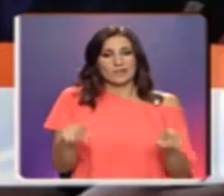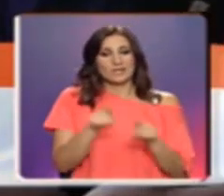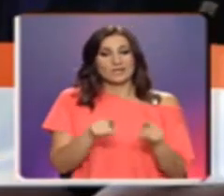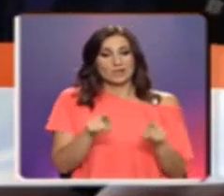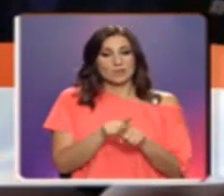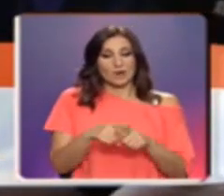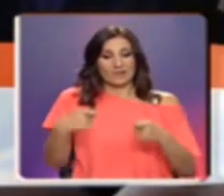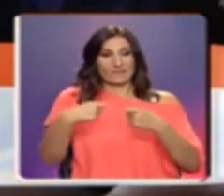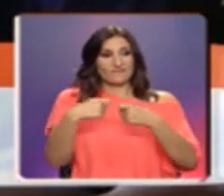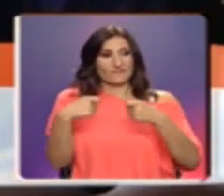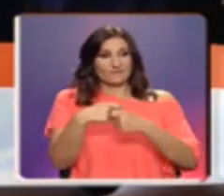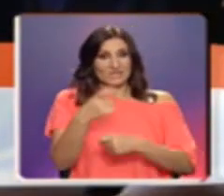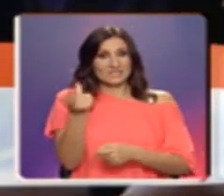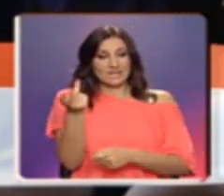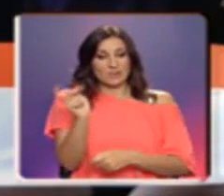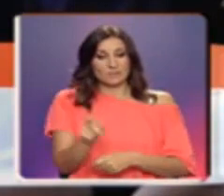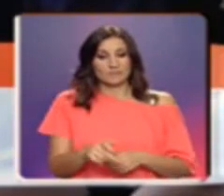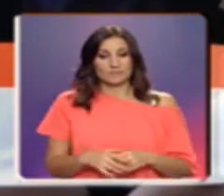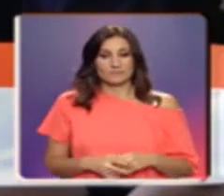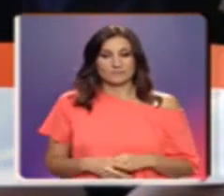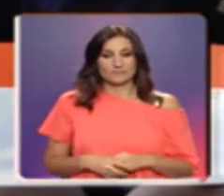fenómeno fisiológico